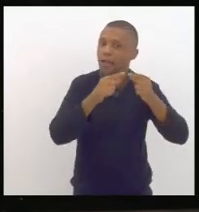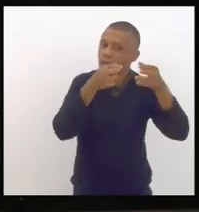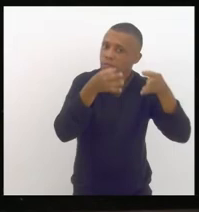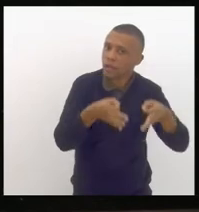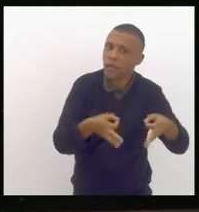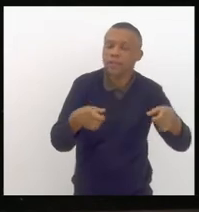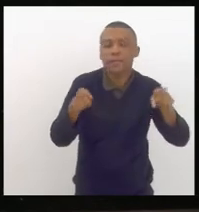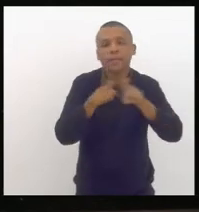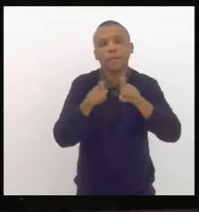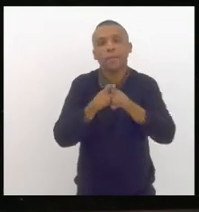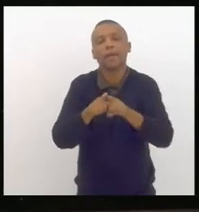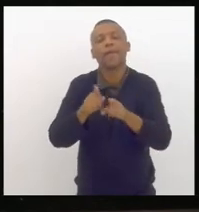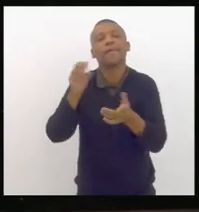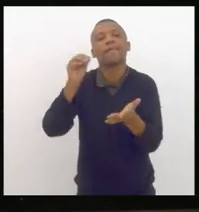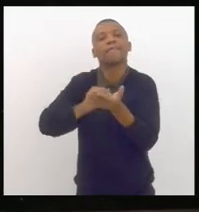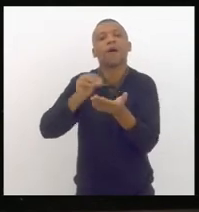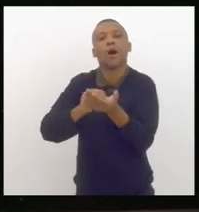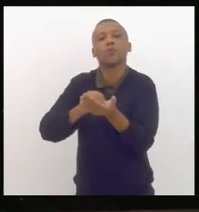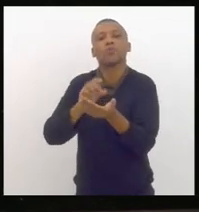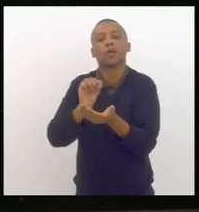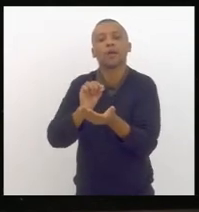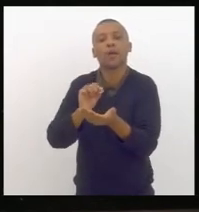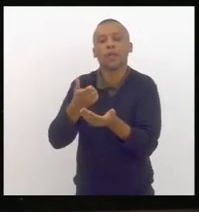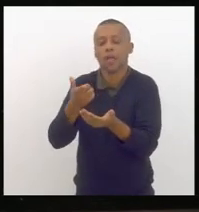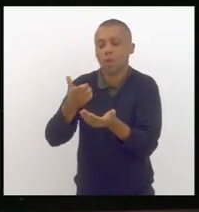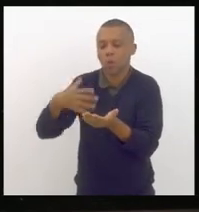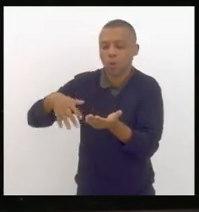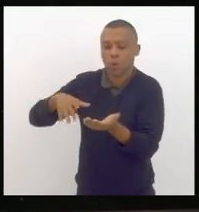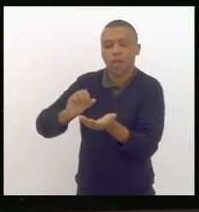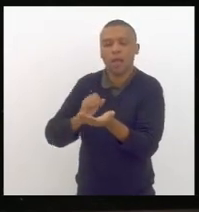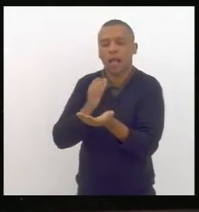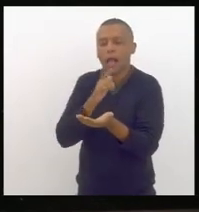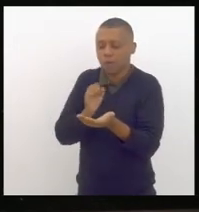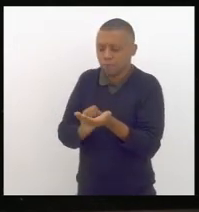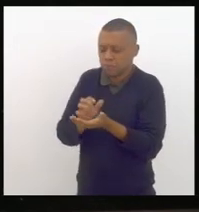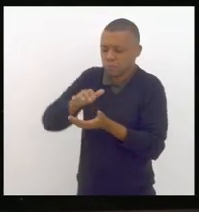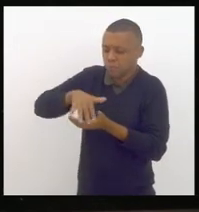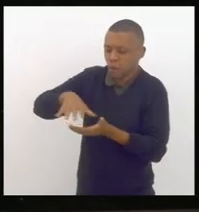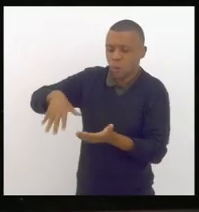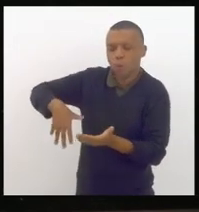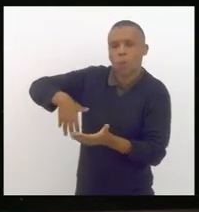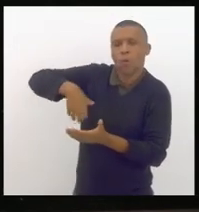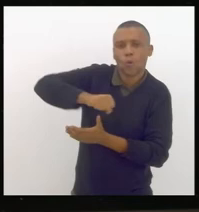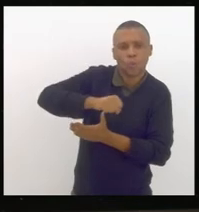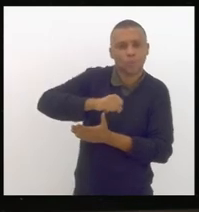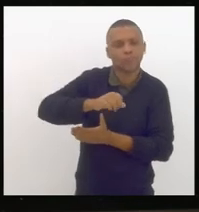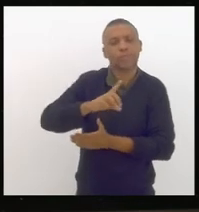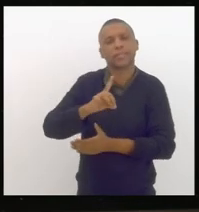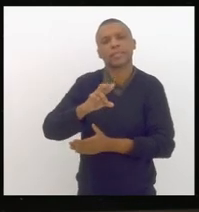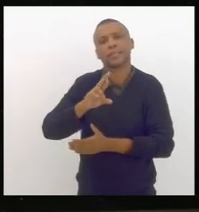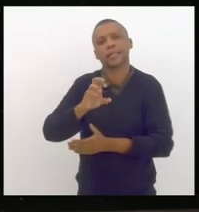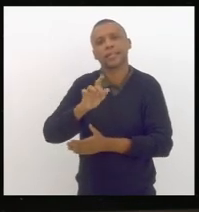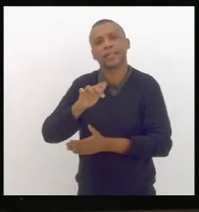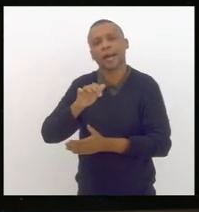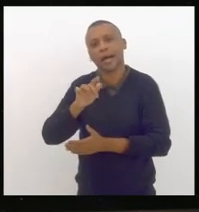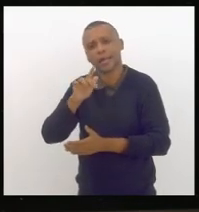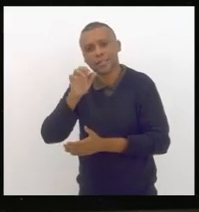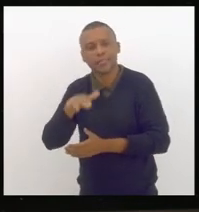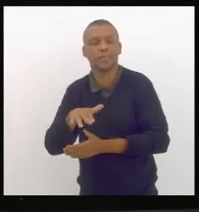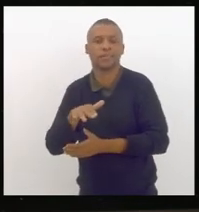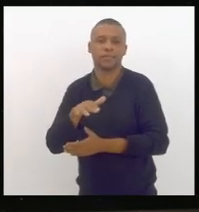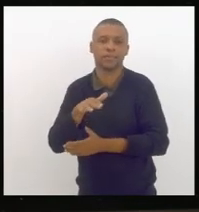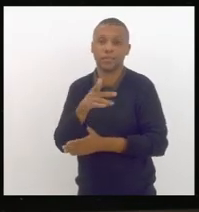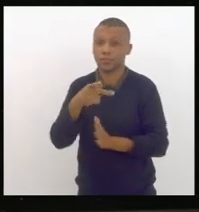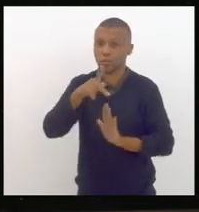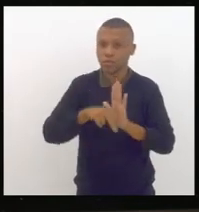à drenagem. Então, esse projeto é um projeto que é um combo na linguagem mais moderna,